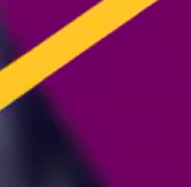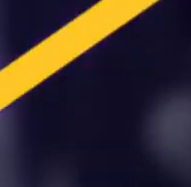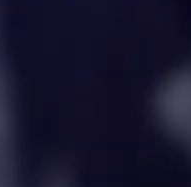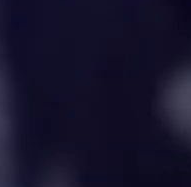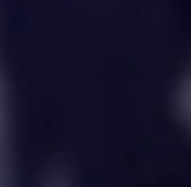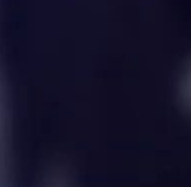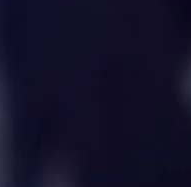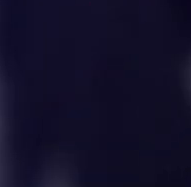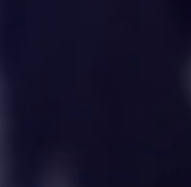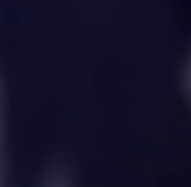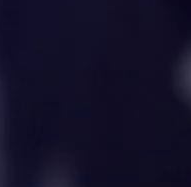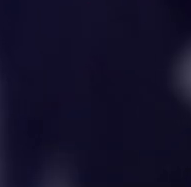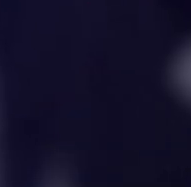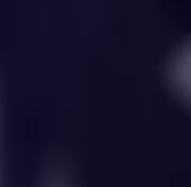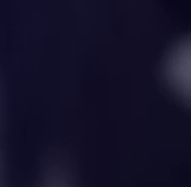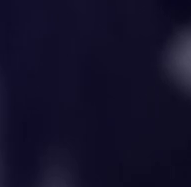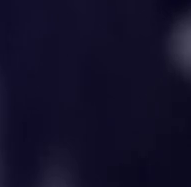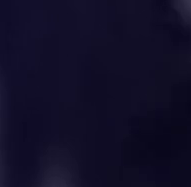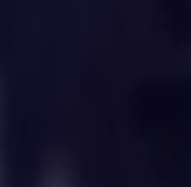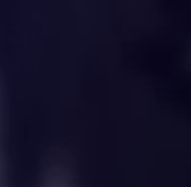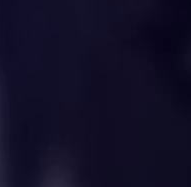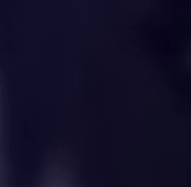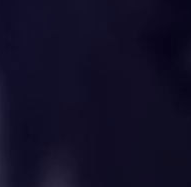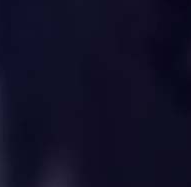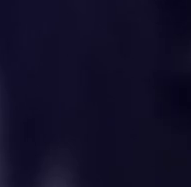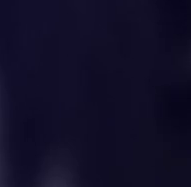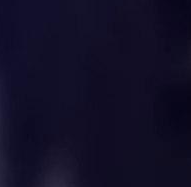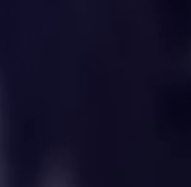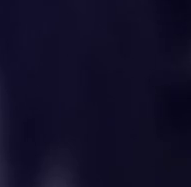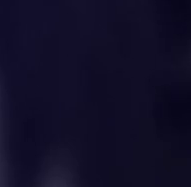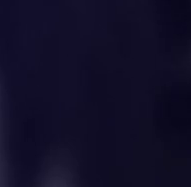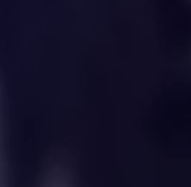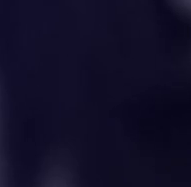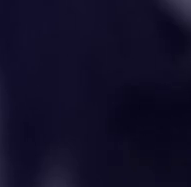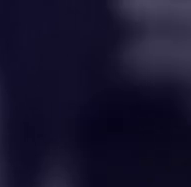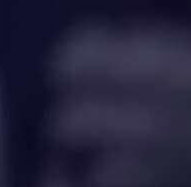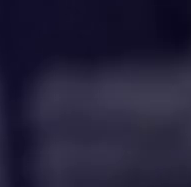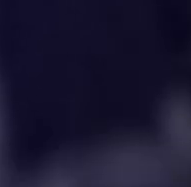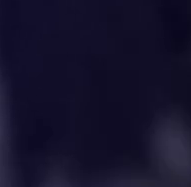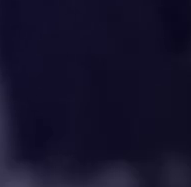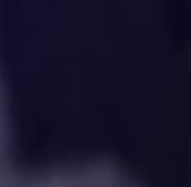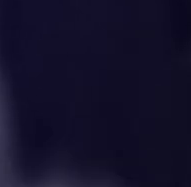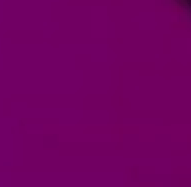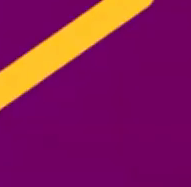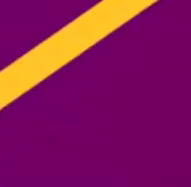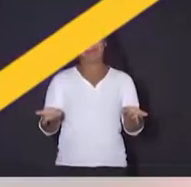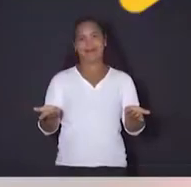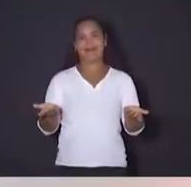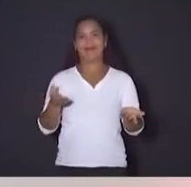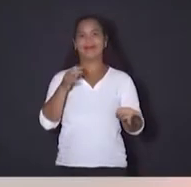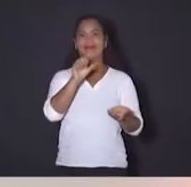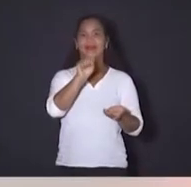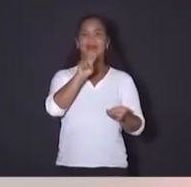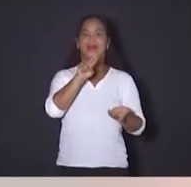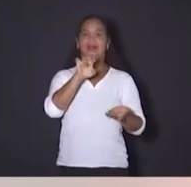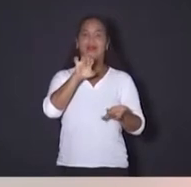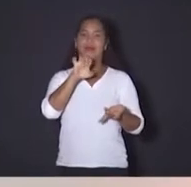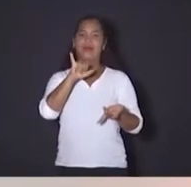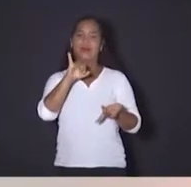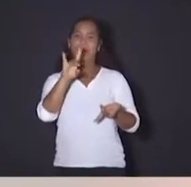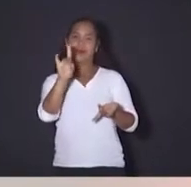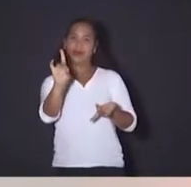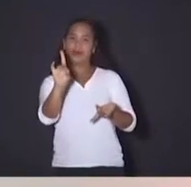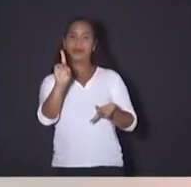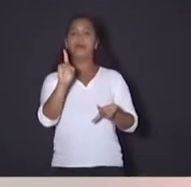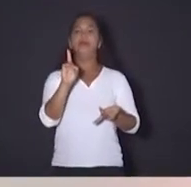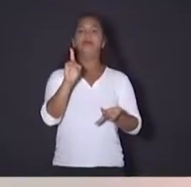lutar pelo que parece óbvio é o tema de sua e de quinta e jornalista e